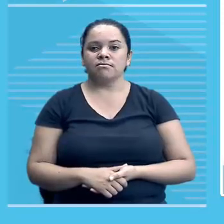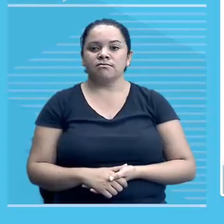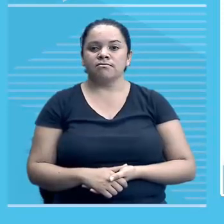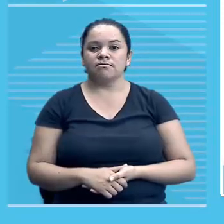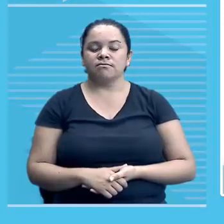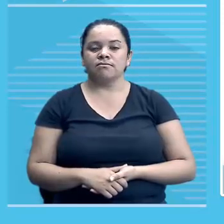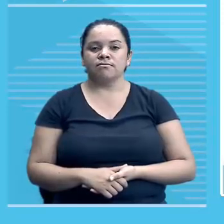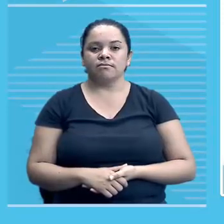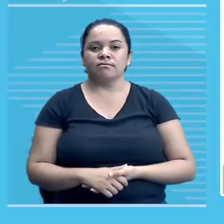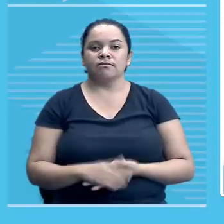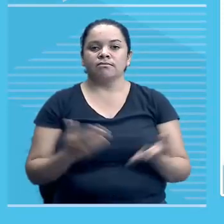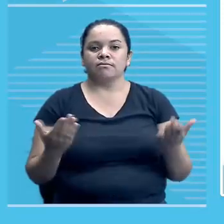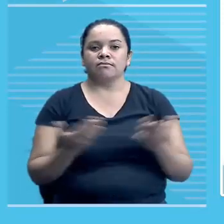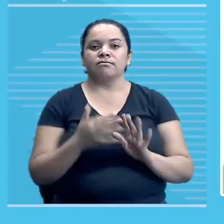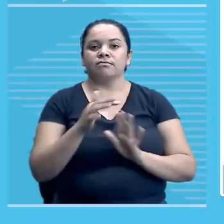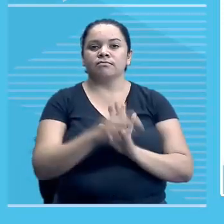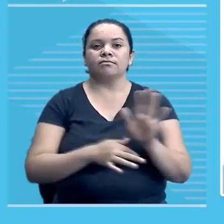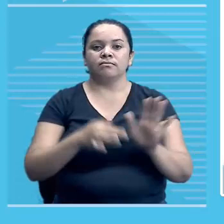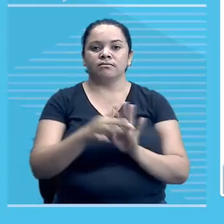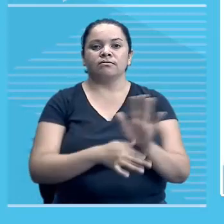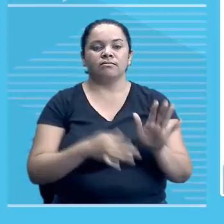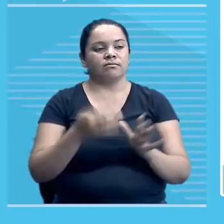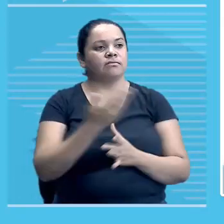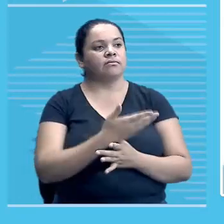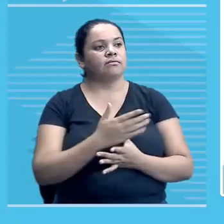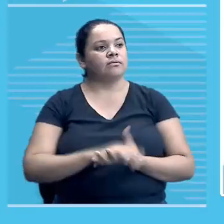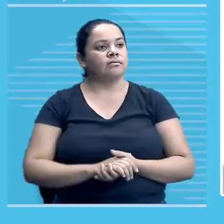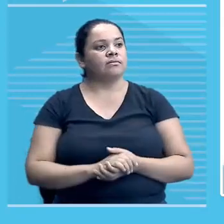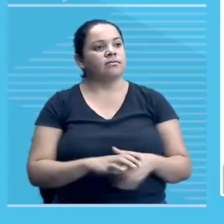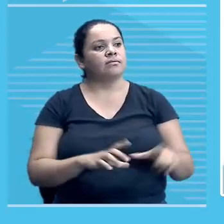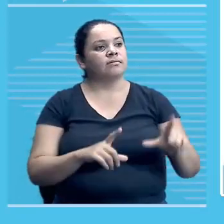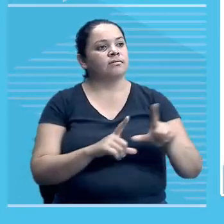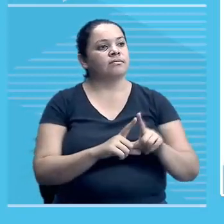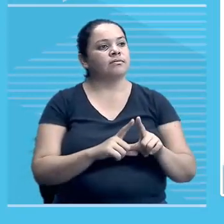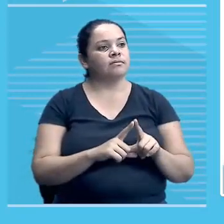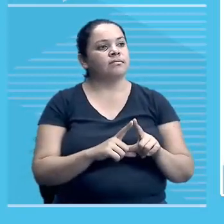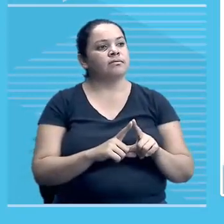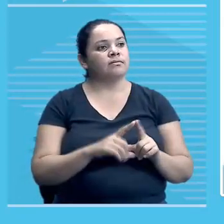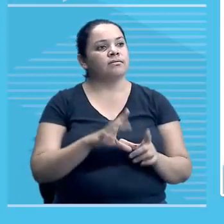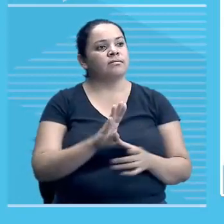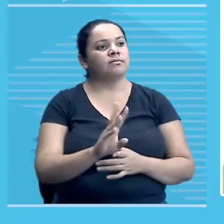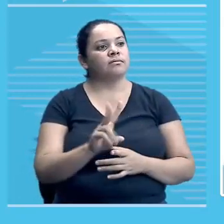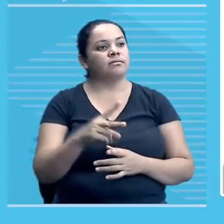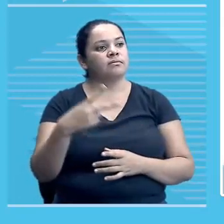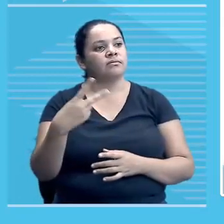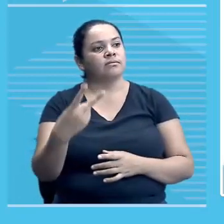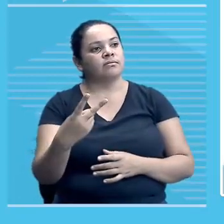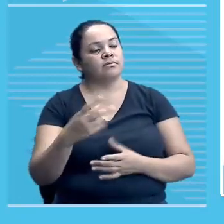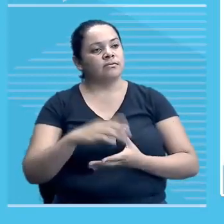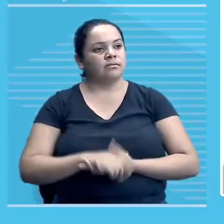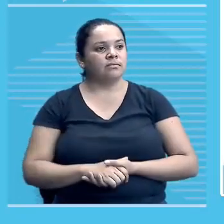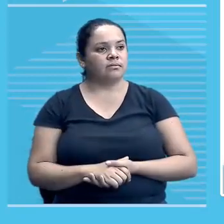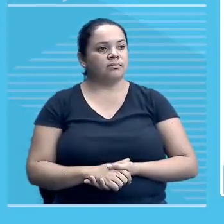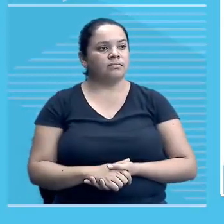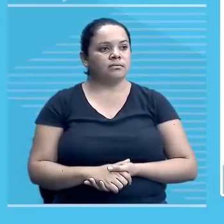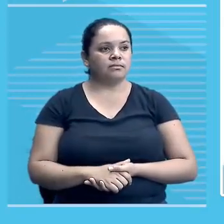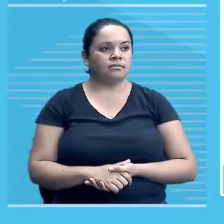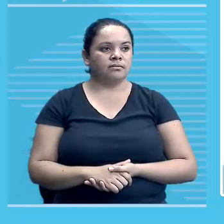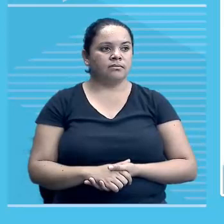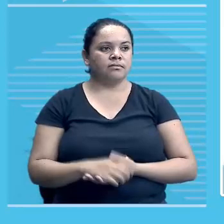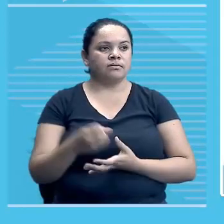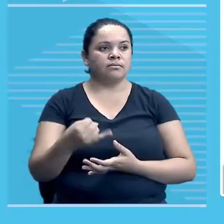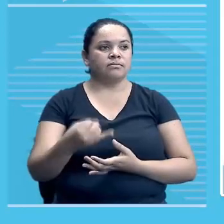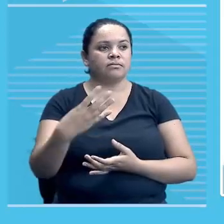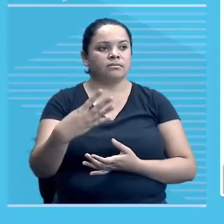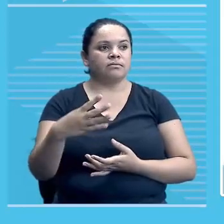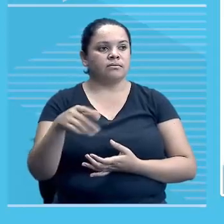Primeiro passo. Agora vamos para a formulazinha de delta. O delta B ao quadrado menos 4AC.